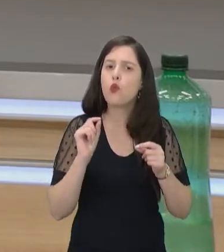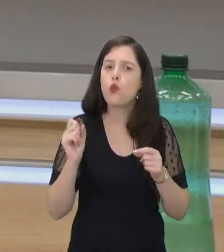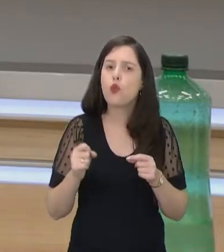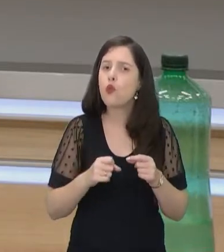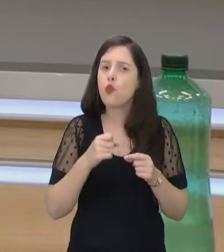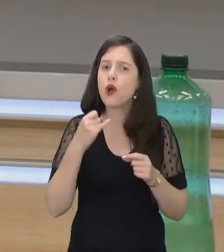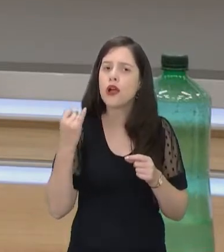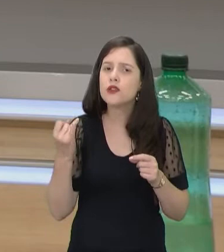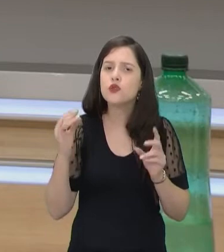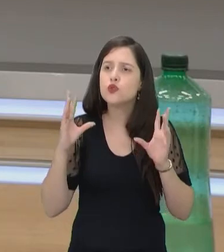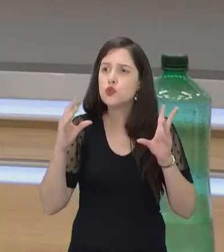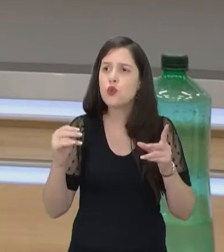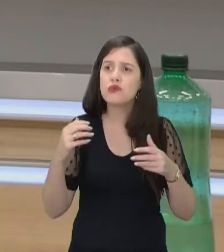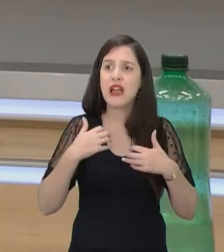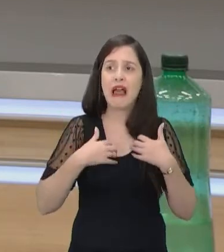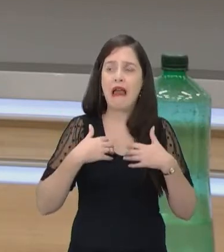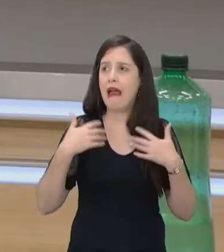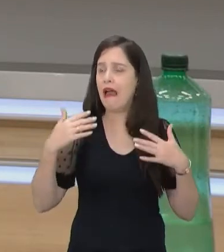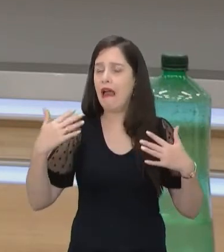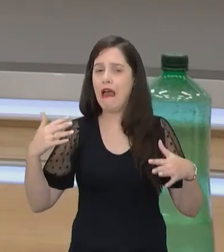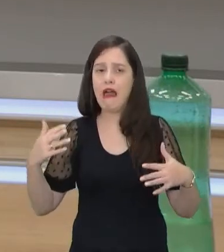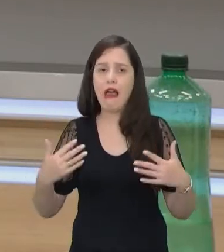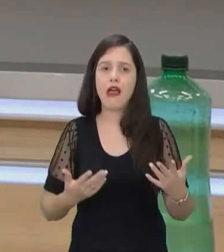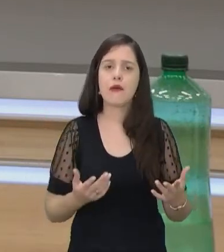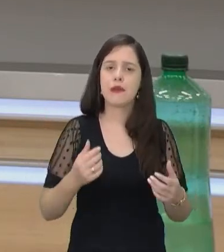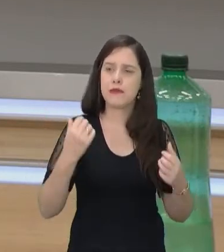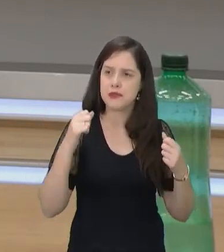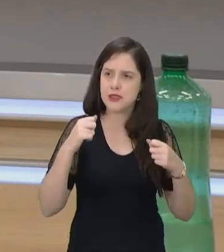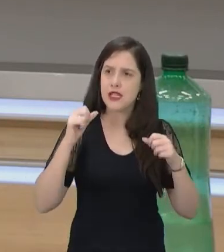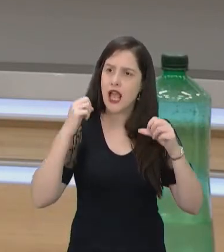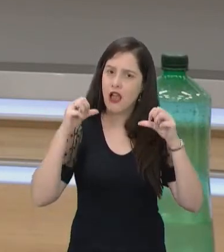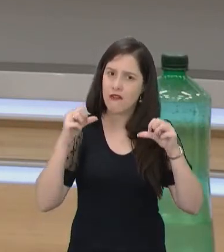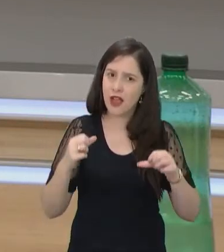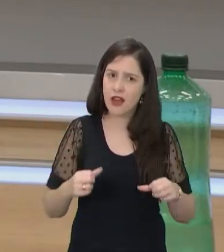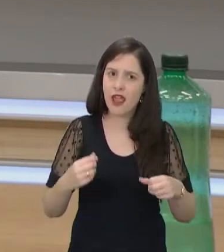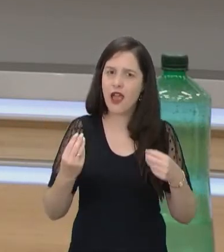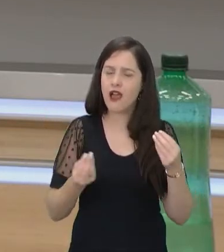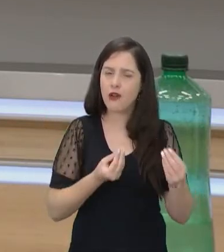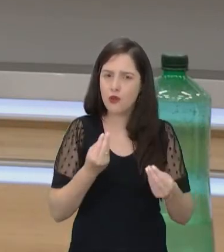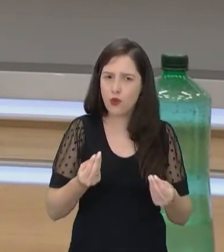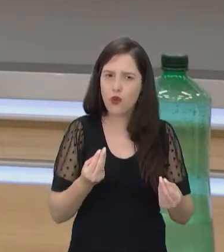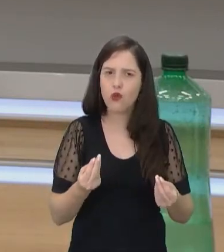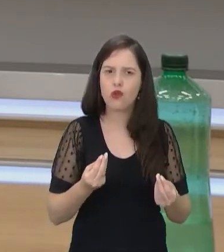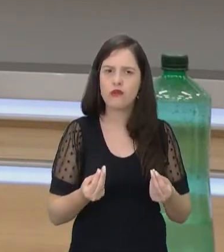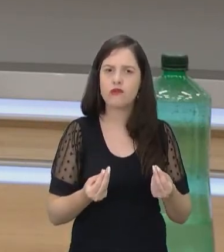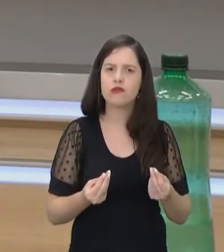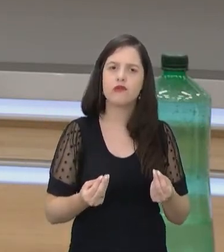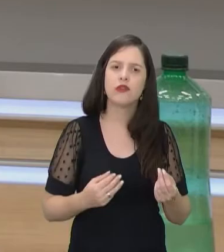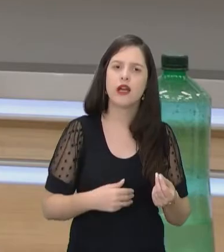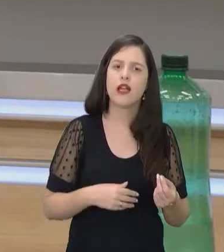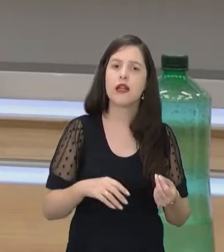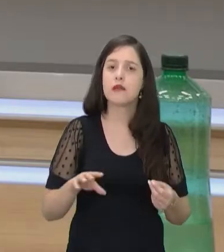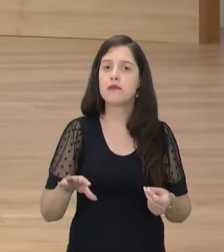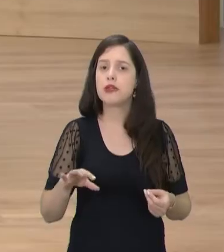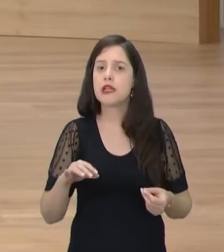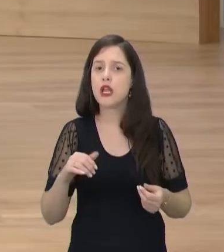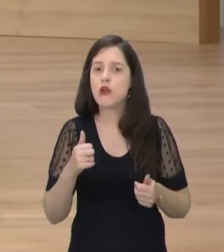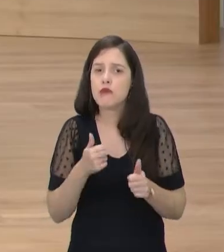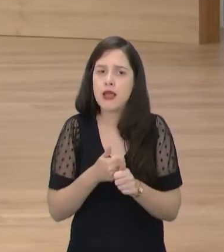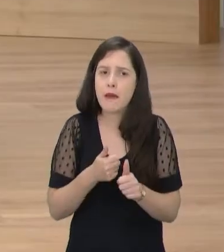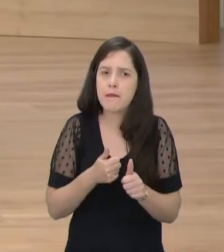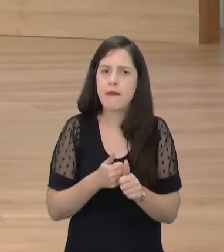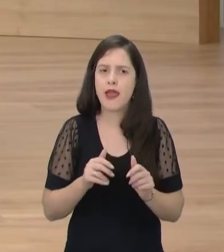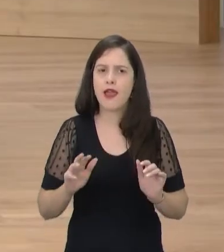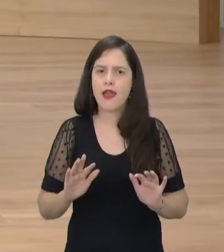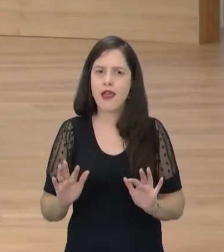mundo ficou desesperado e começou realmente a trabalhar para, por exemplo, seja não ter água parada, diversos hábitos